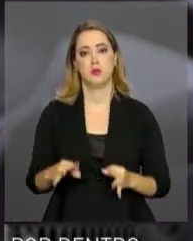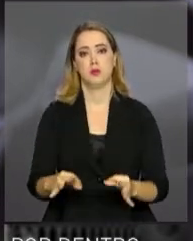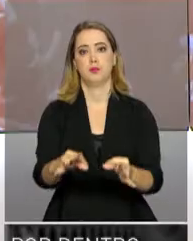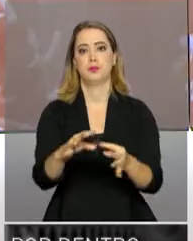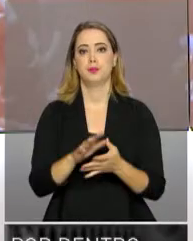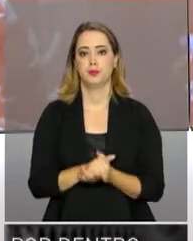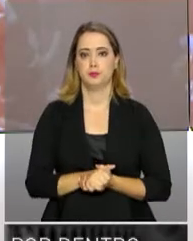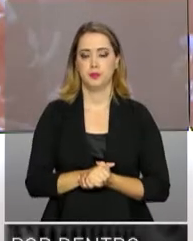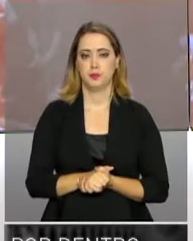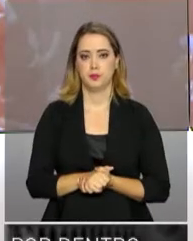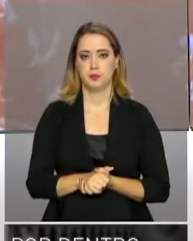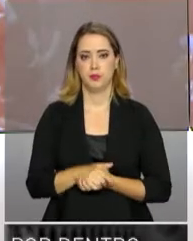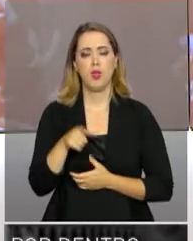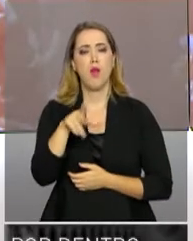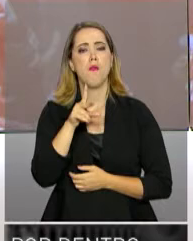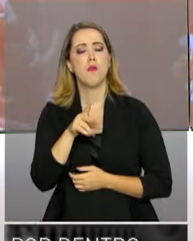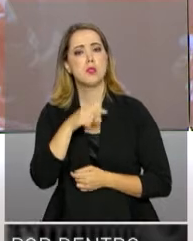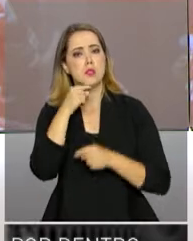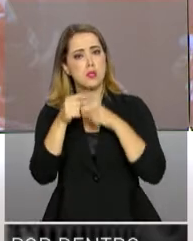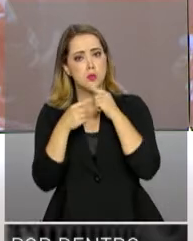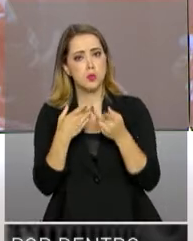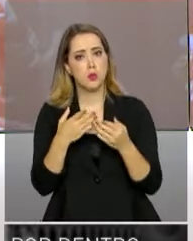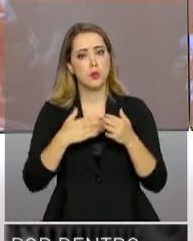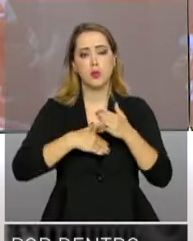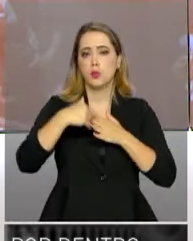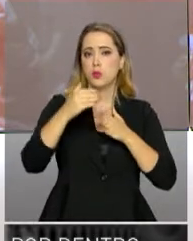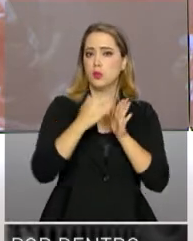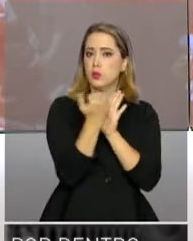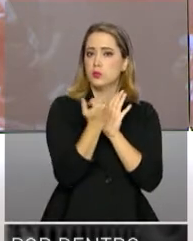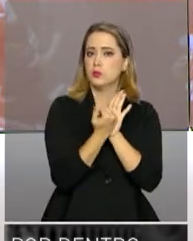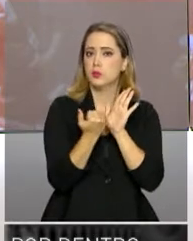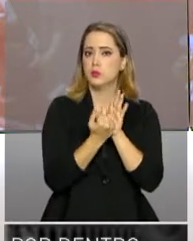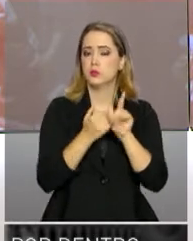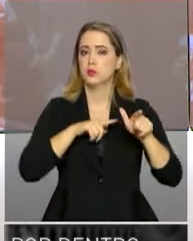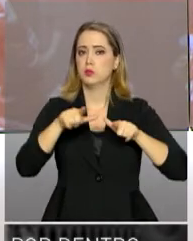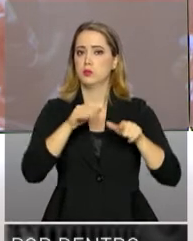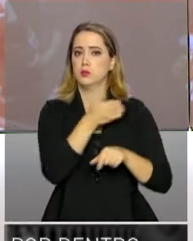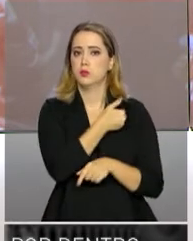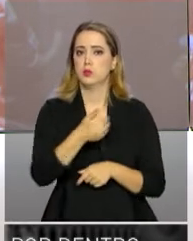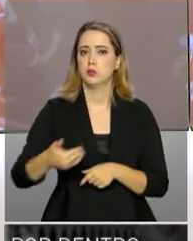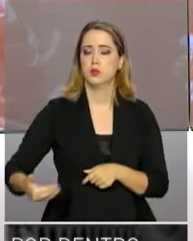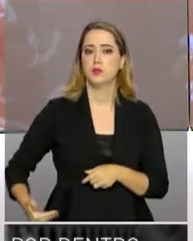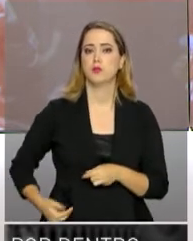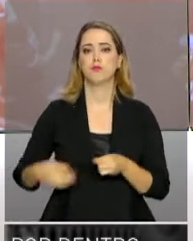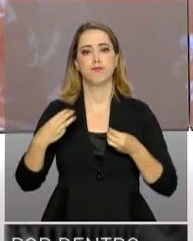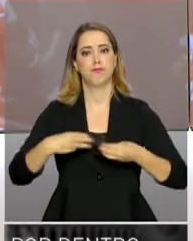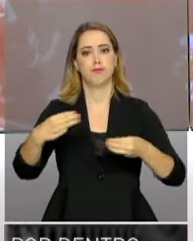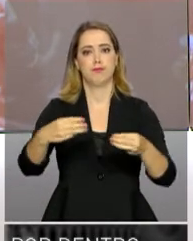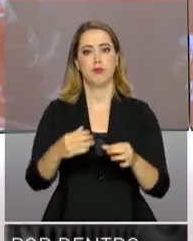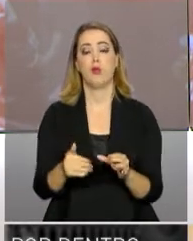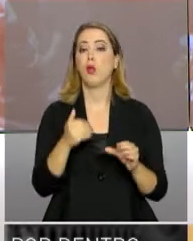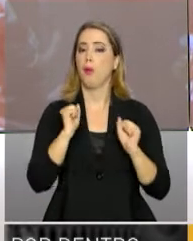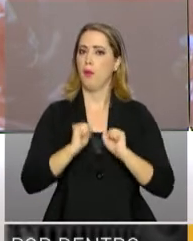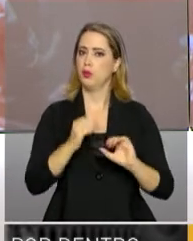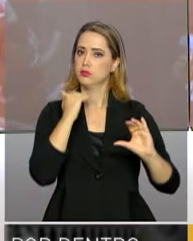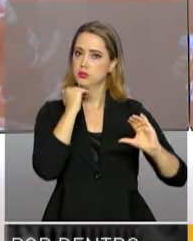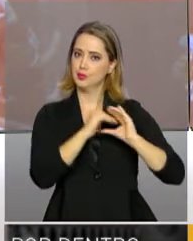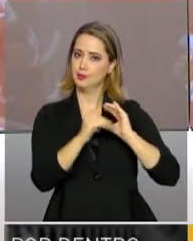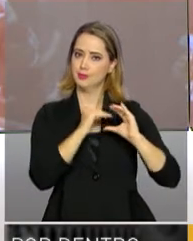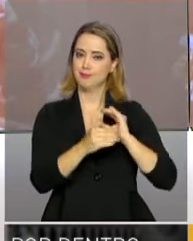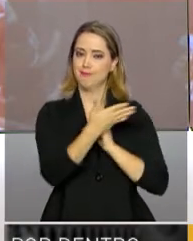tecnologia. Olha, se você tem dúvidas sobre algum projeto ou ação do governo de qualquer ministério, escreva